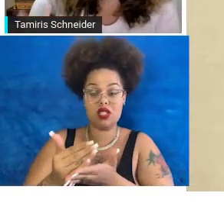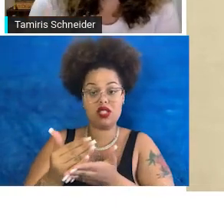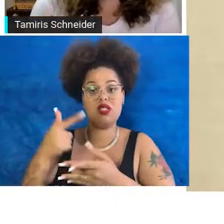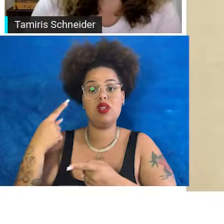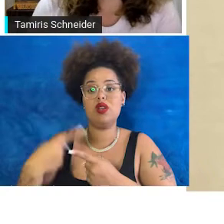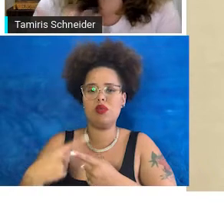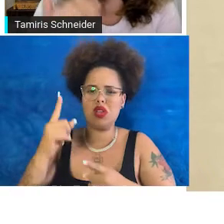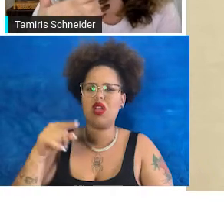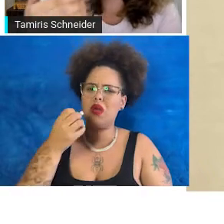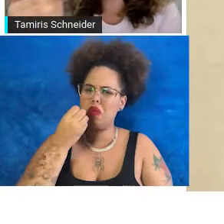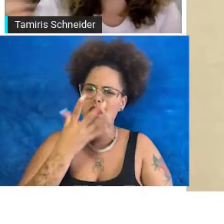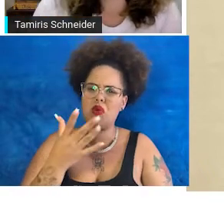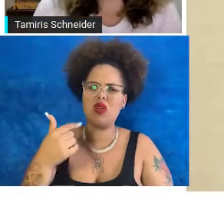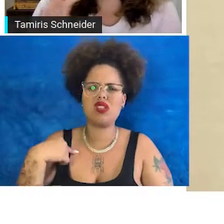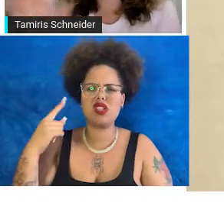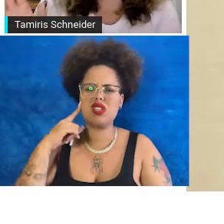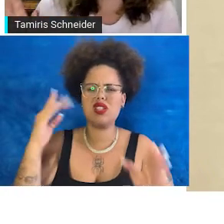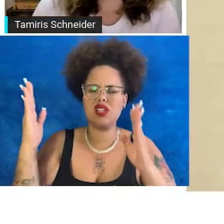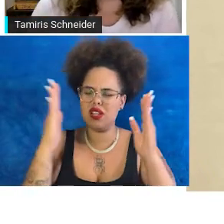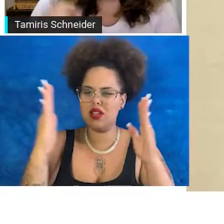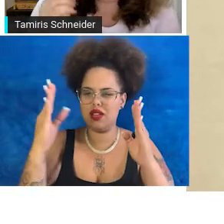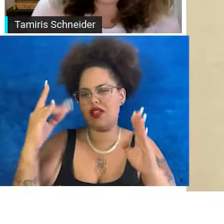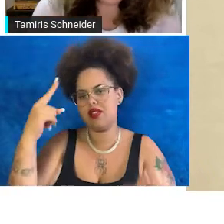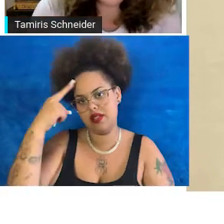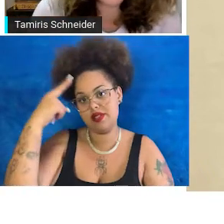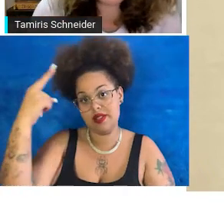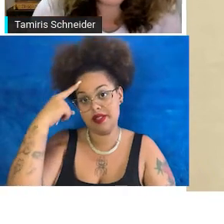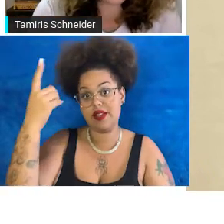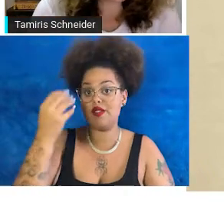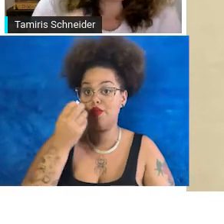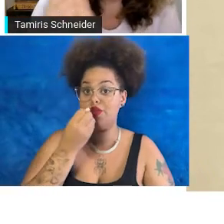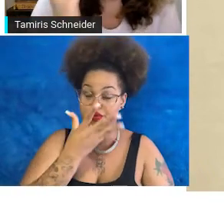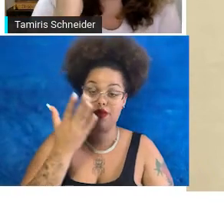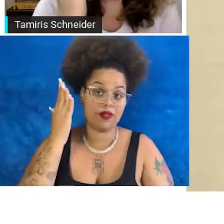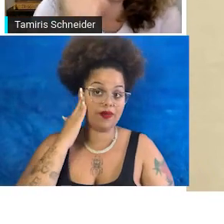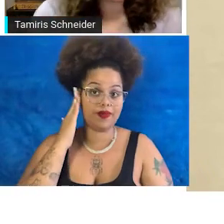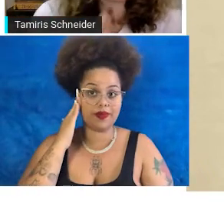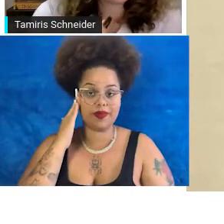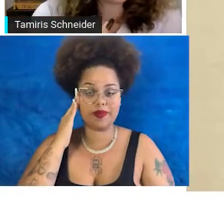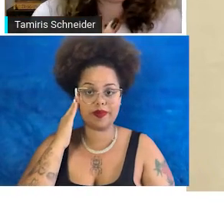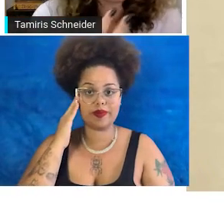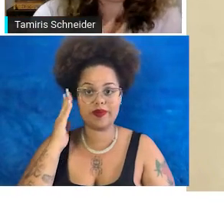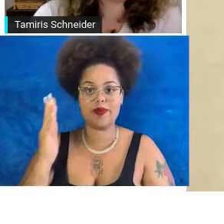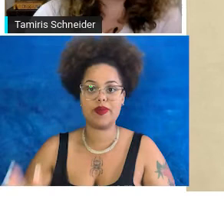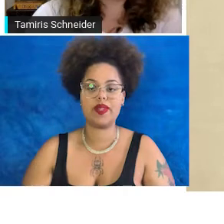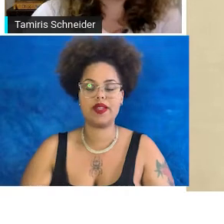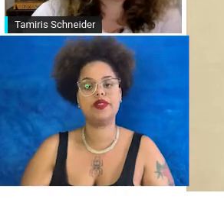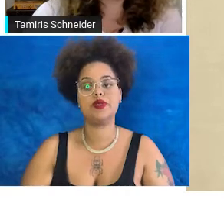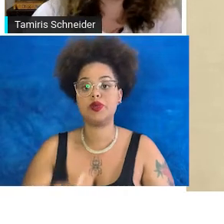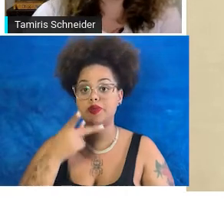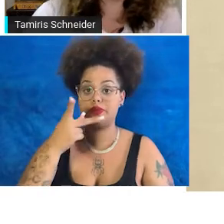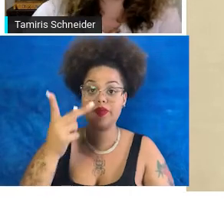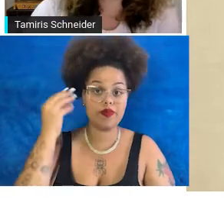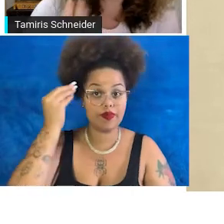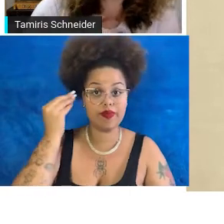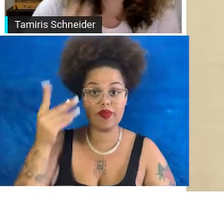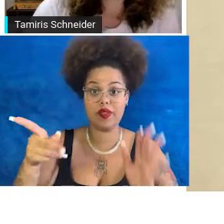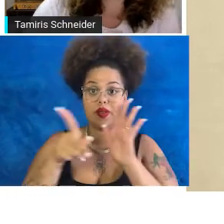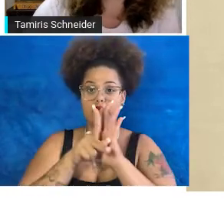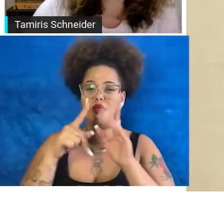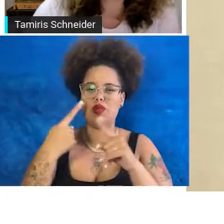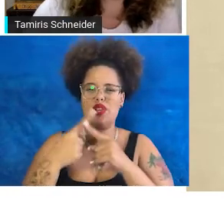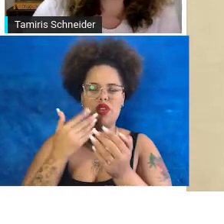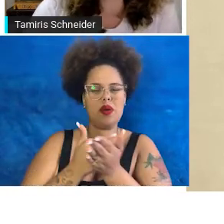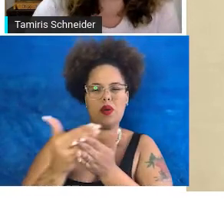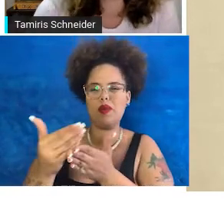é bom, né? A gente alinha as ideias. É muito bom saber isso. Então, digo isso por experiência própria, porque no começo a